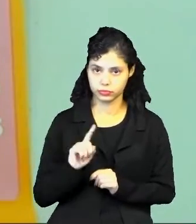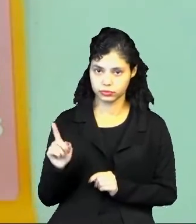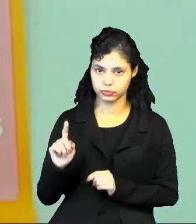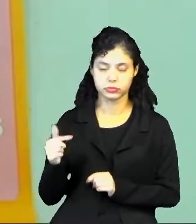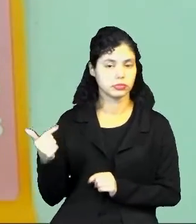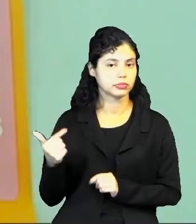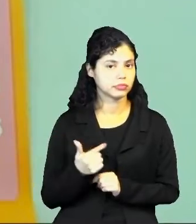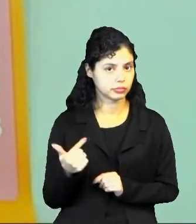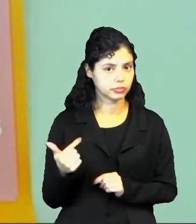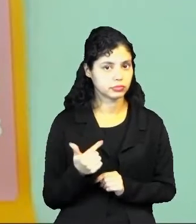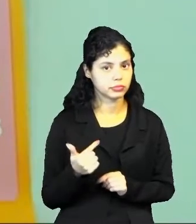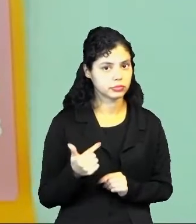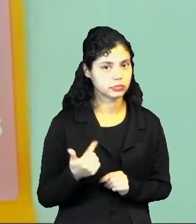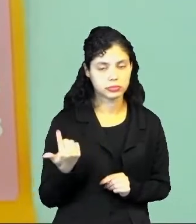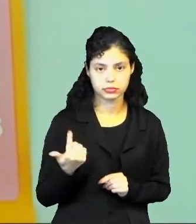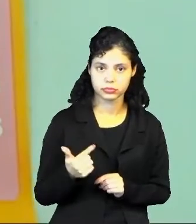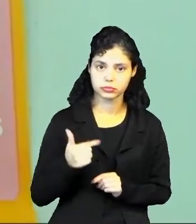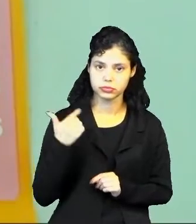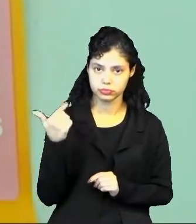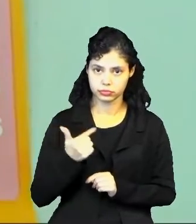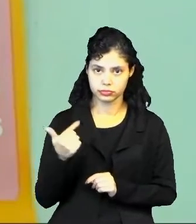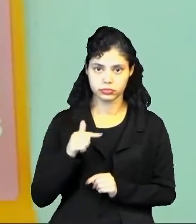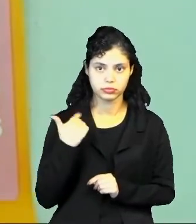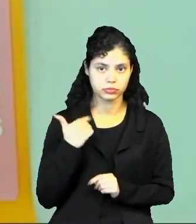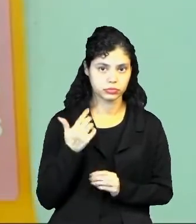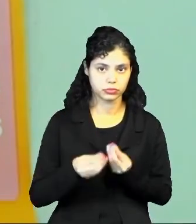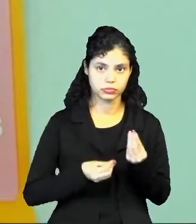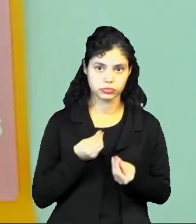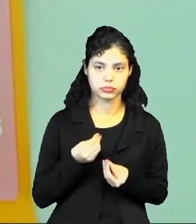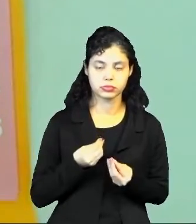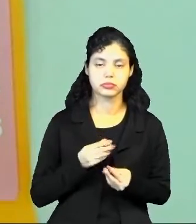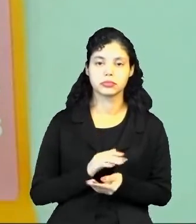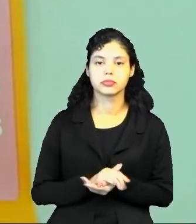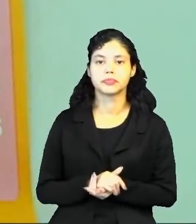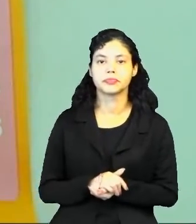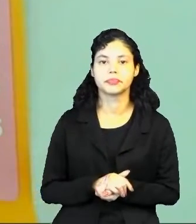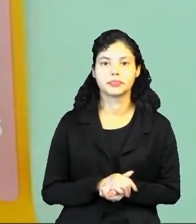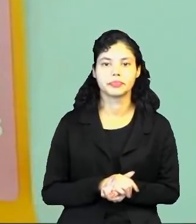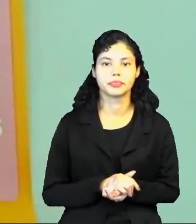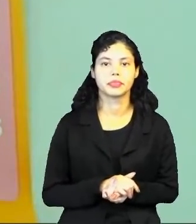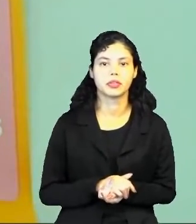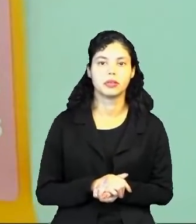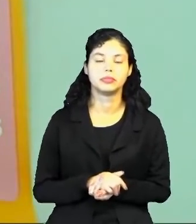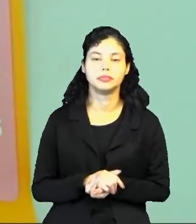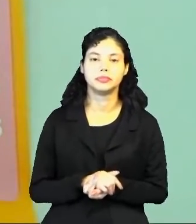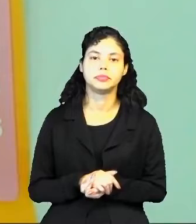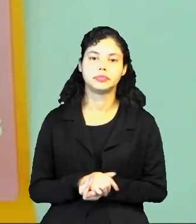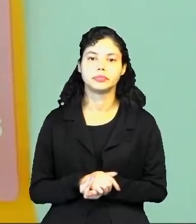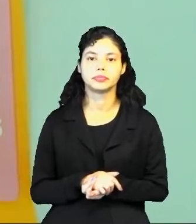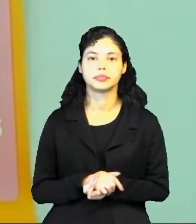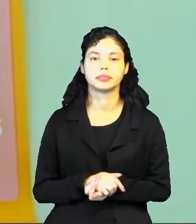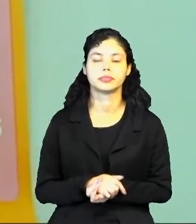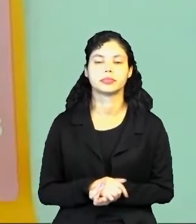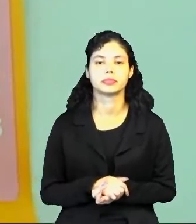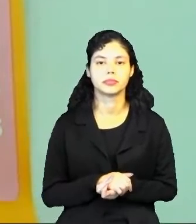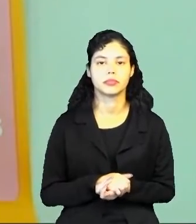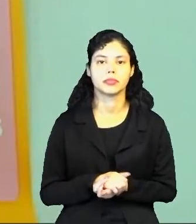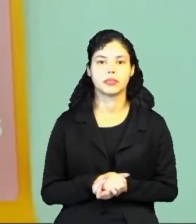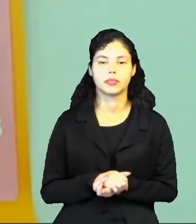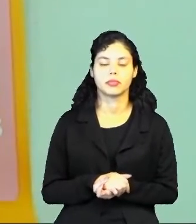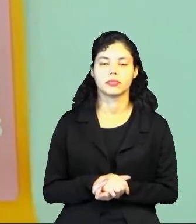eles são secundários, o nome já até fala, ó, secundários, secundos, né? Principais são os primeiros, tá? Não fazem